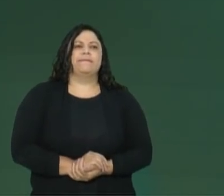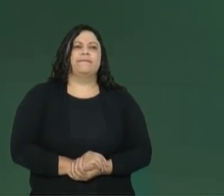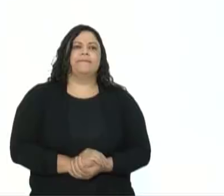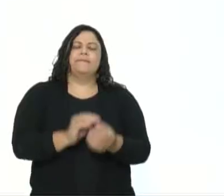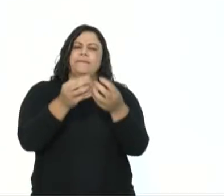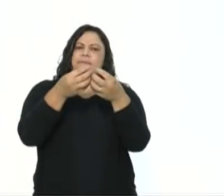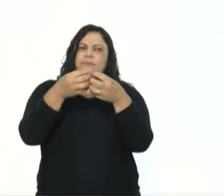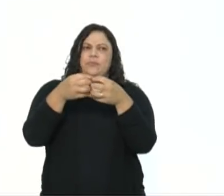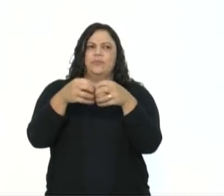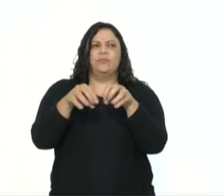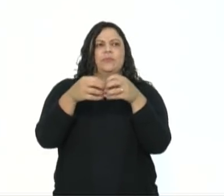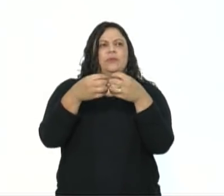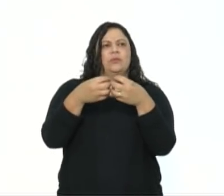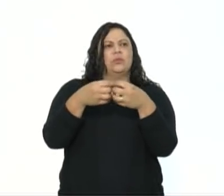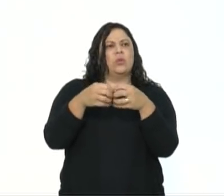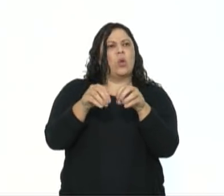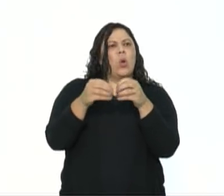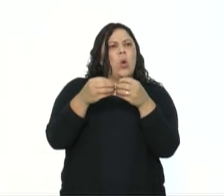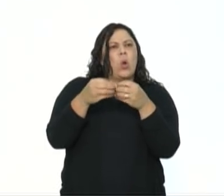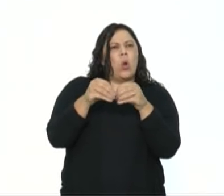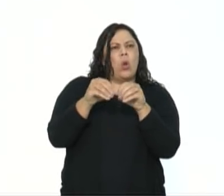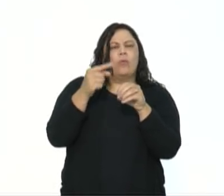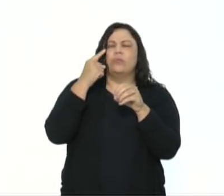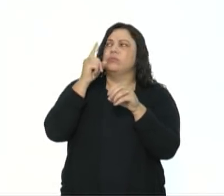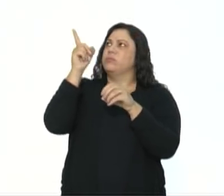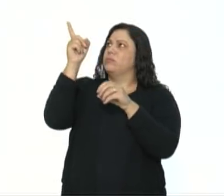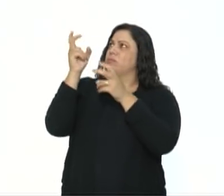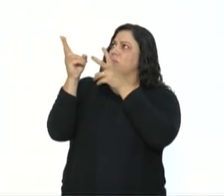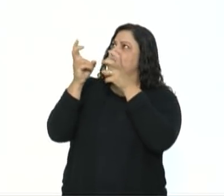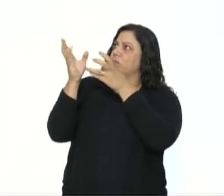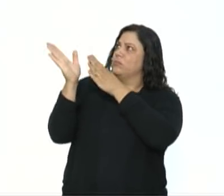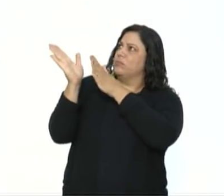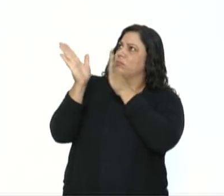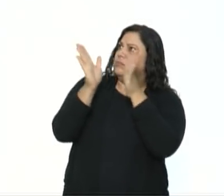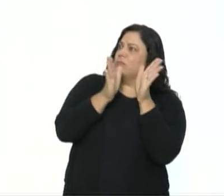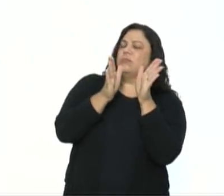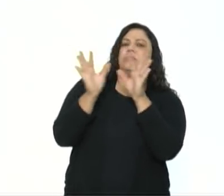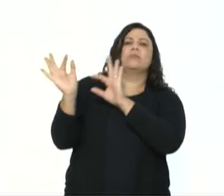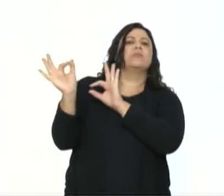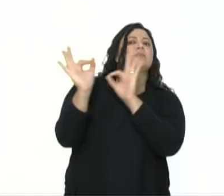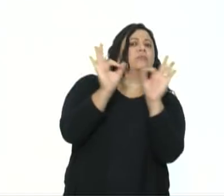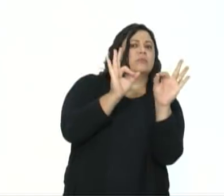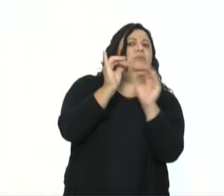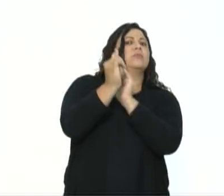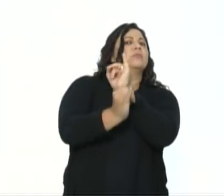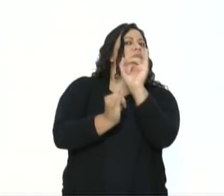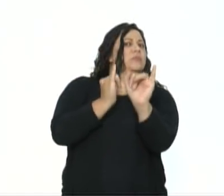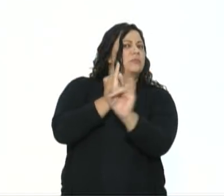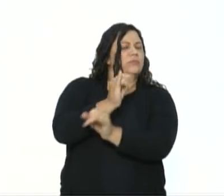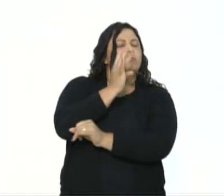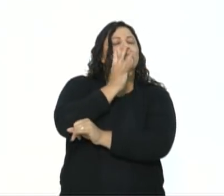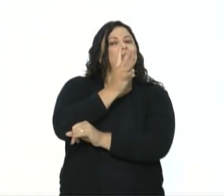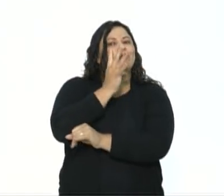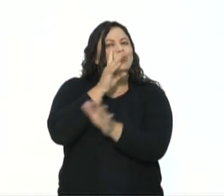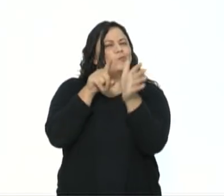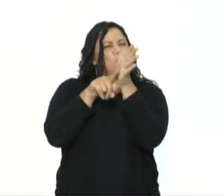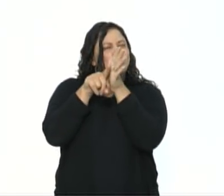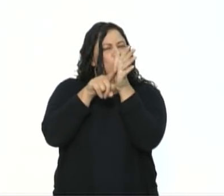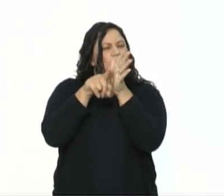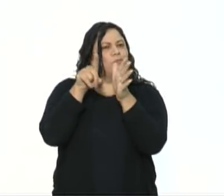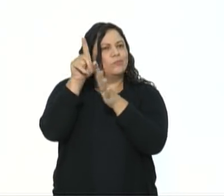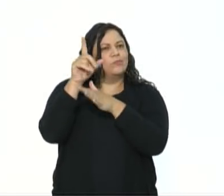ovos de polvo, quase no momento em que eles eclodem, tem um vídeo na internet mostrando, bem bacana, vale a pena,